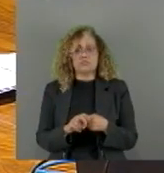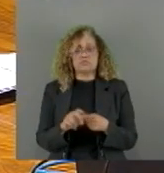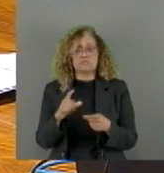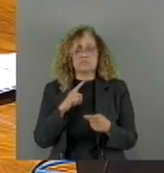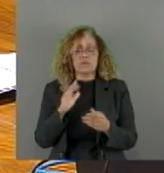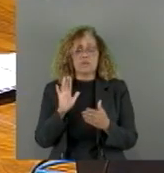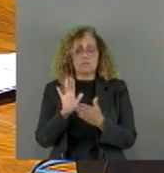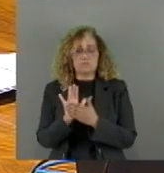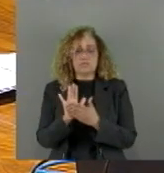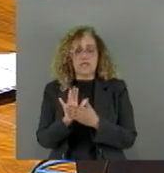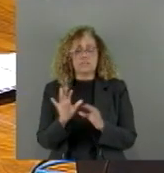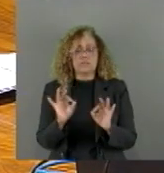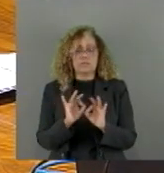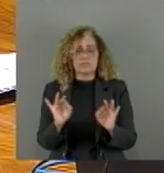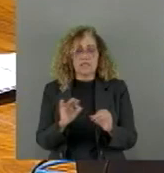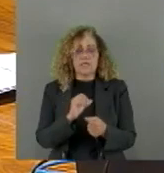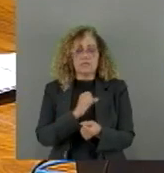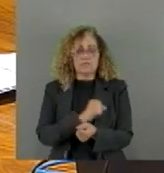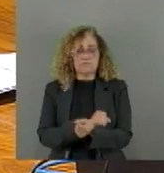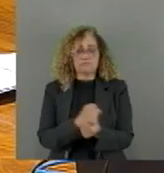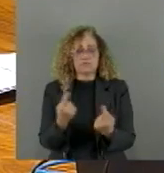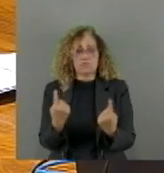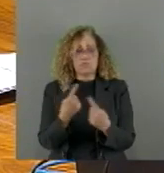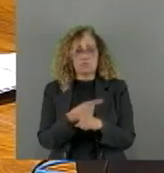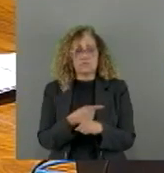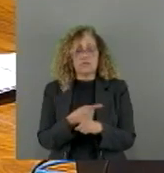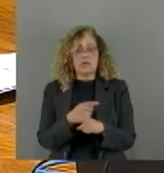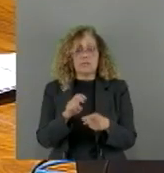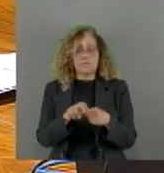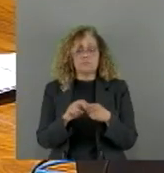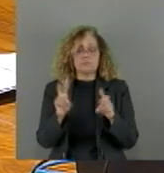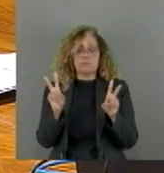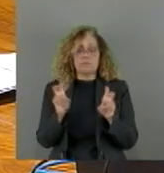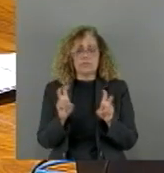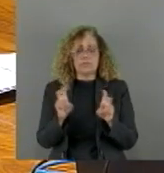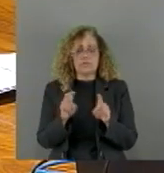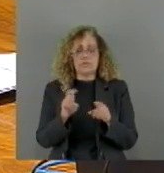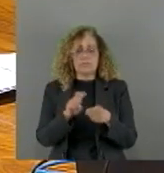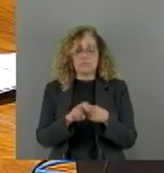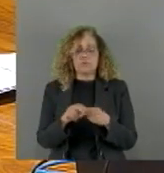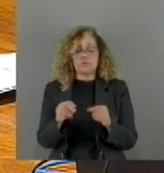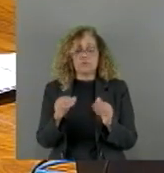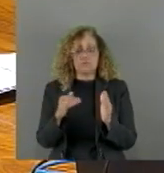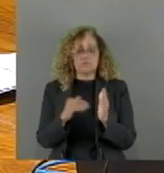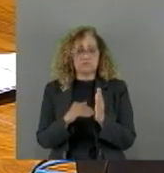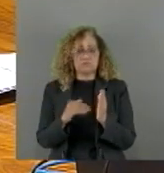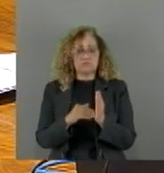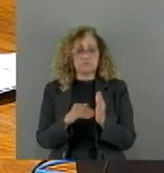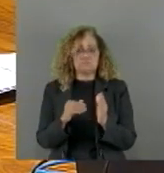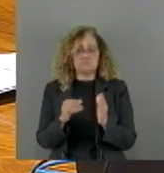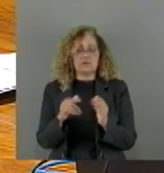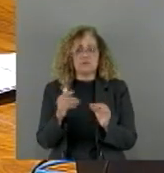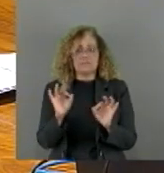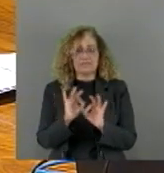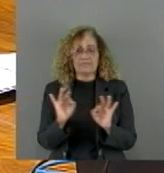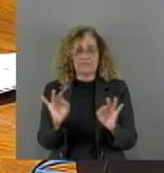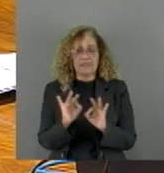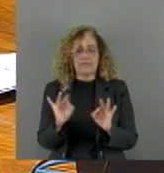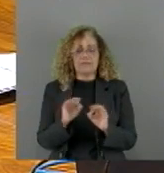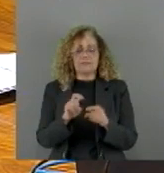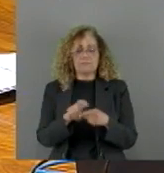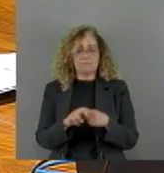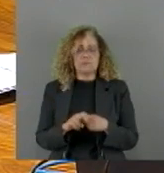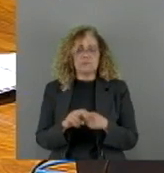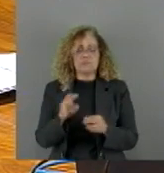proposição vícios relacionados à constitucionalidade da matéria. Tampouco identificamos falha de natureza regimental. Quanto à